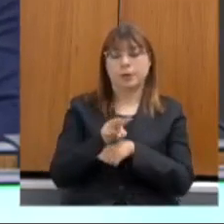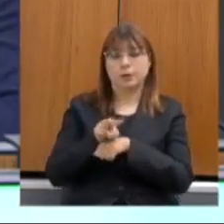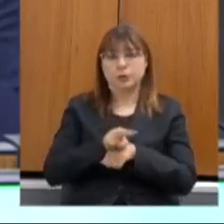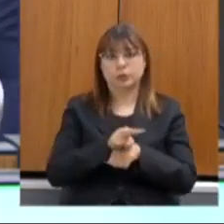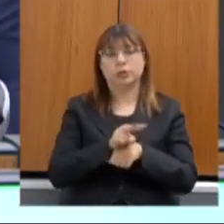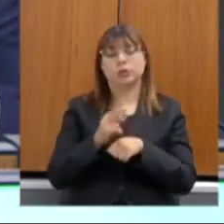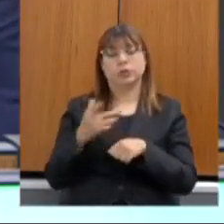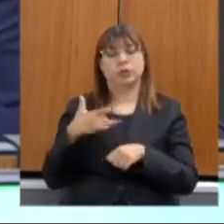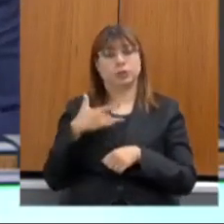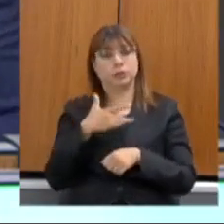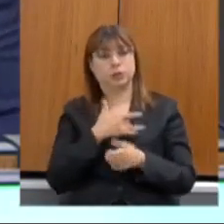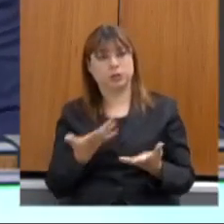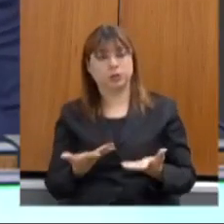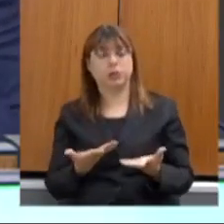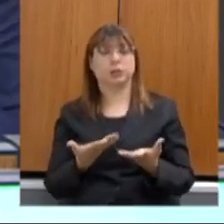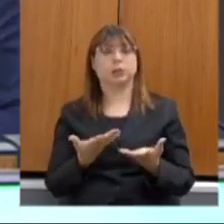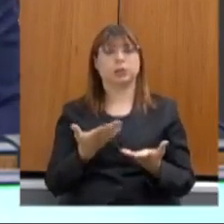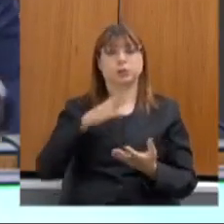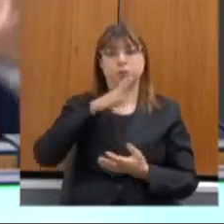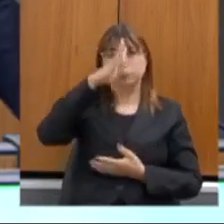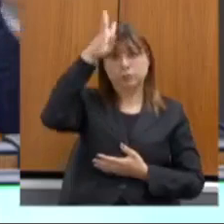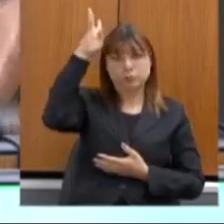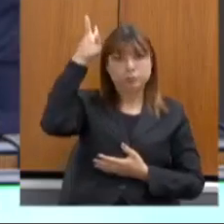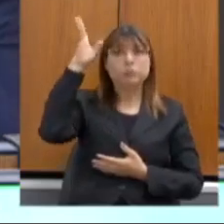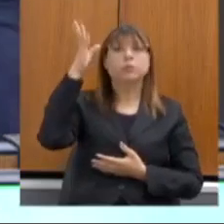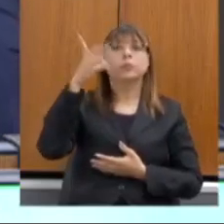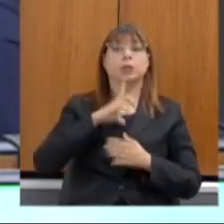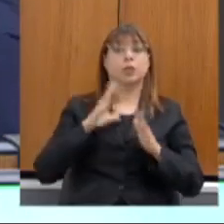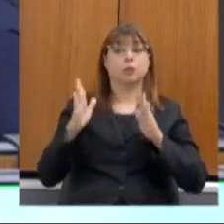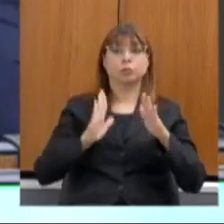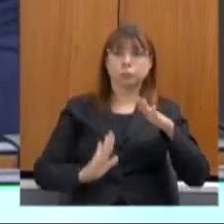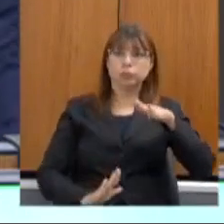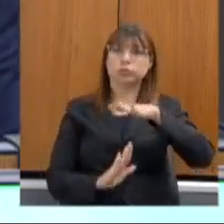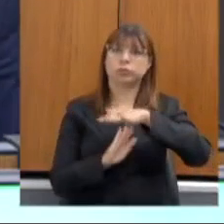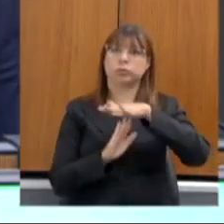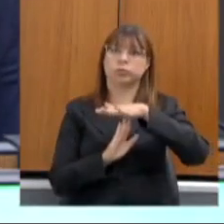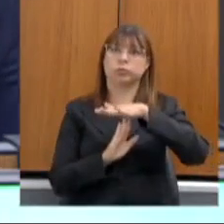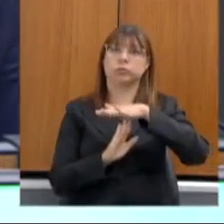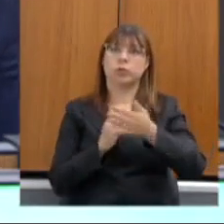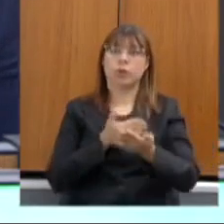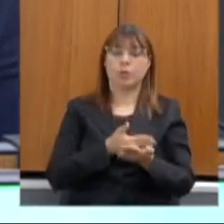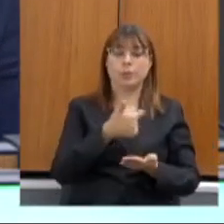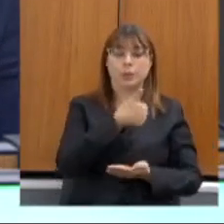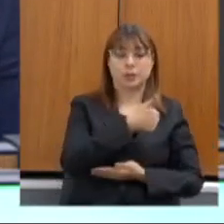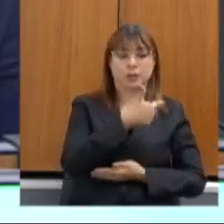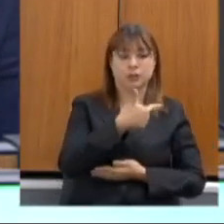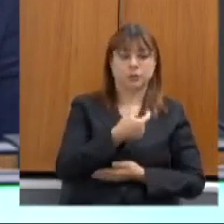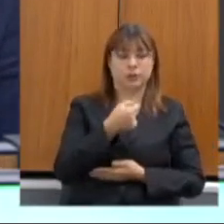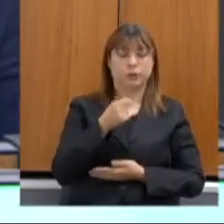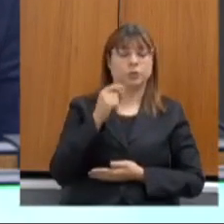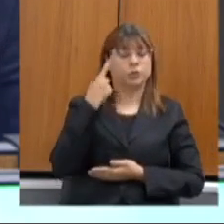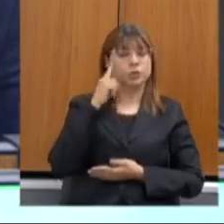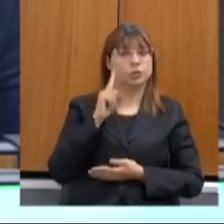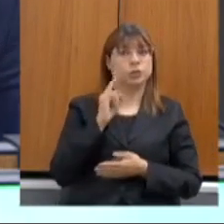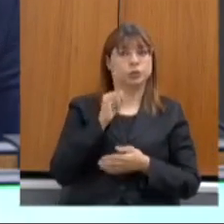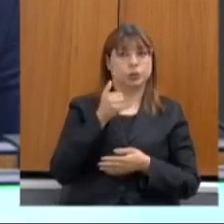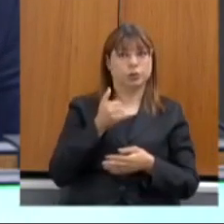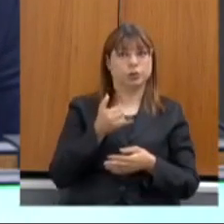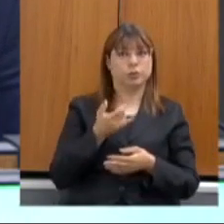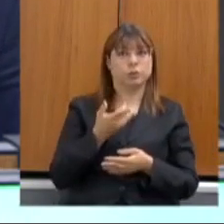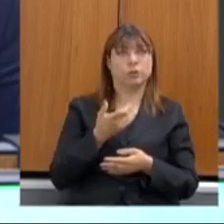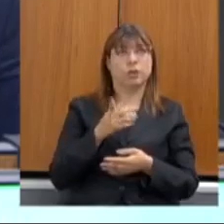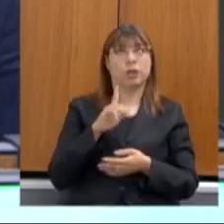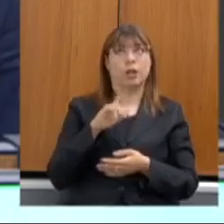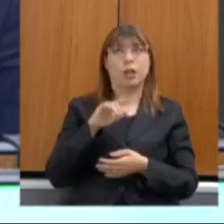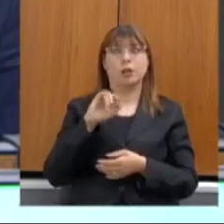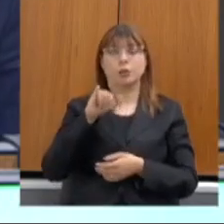sanitária e corpo de bombeiros terão prazo esse prazo começa com 120 dias em Janeiro cai para 90 dias